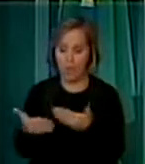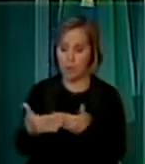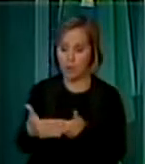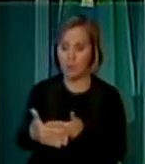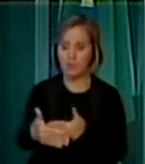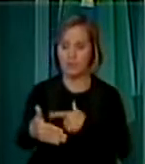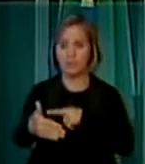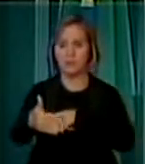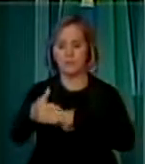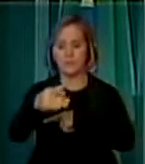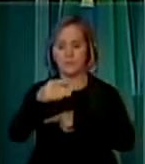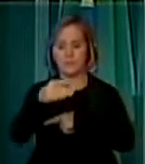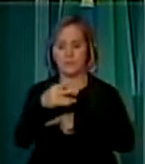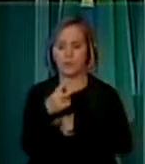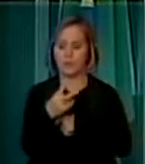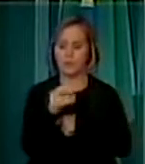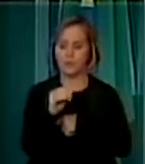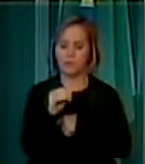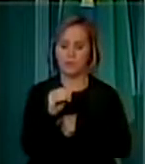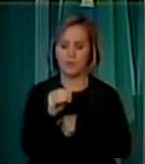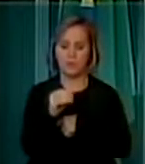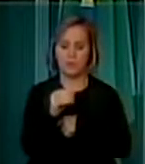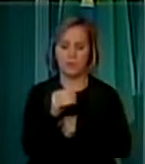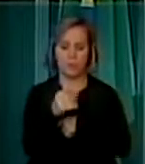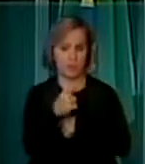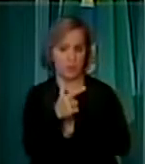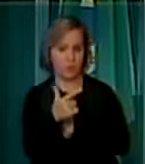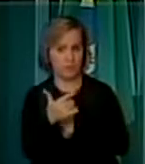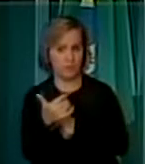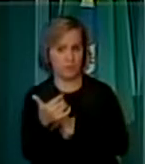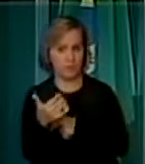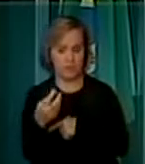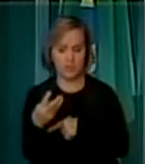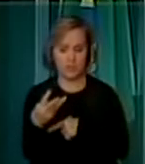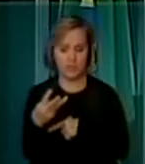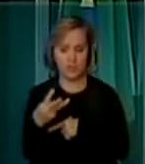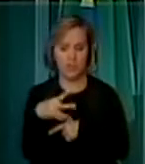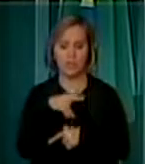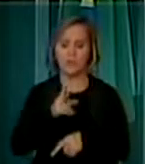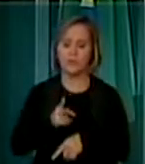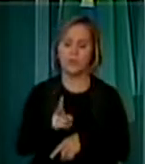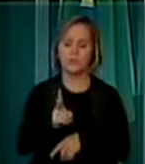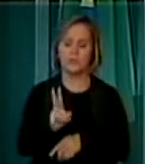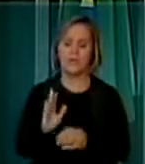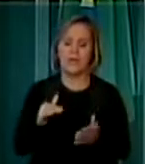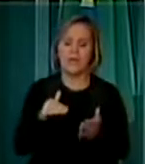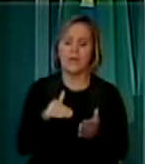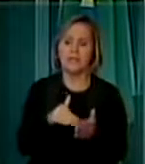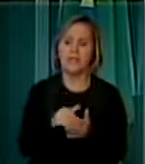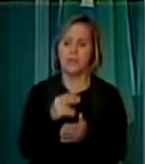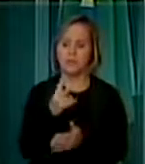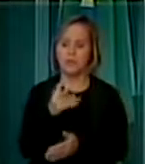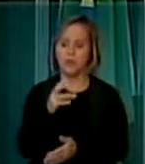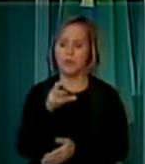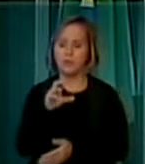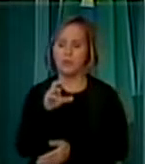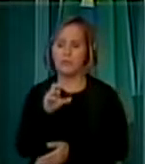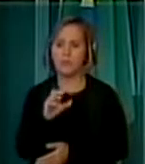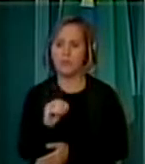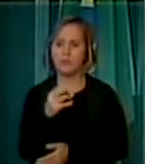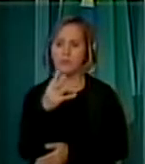em 2023, ora, foi prorrogada para até